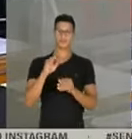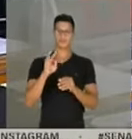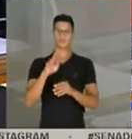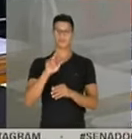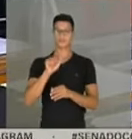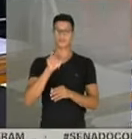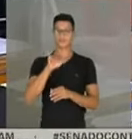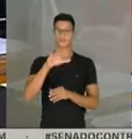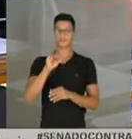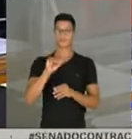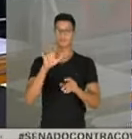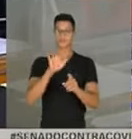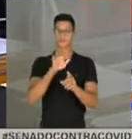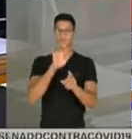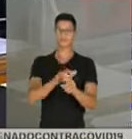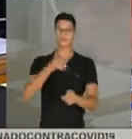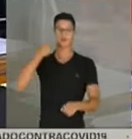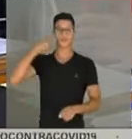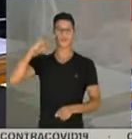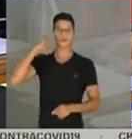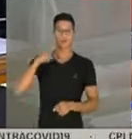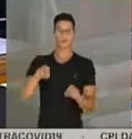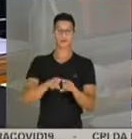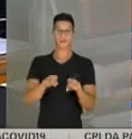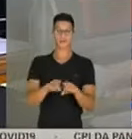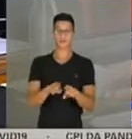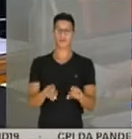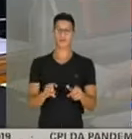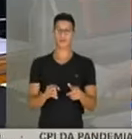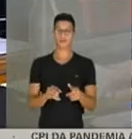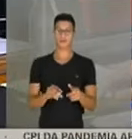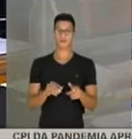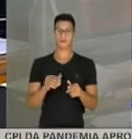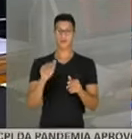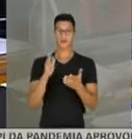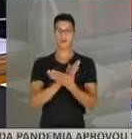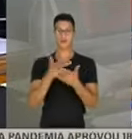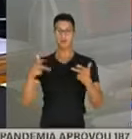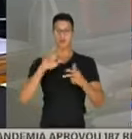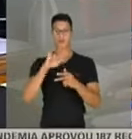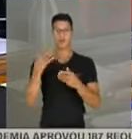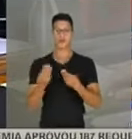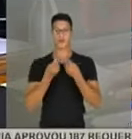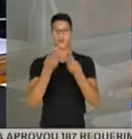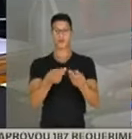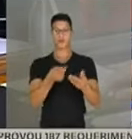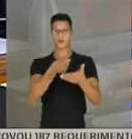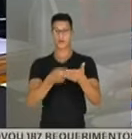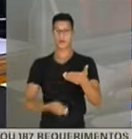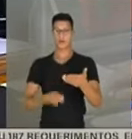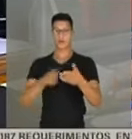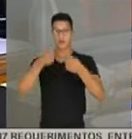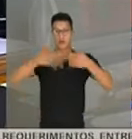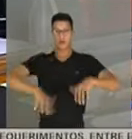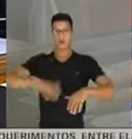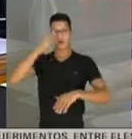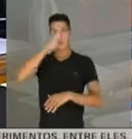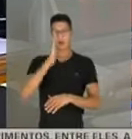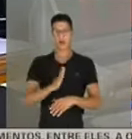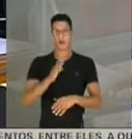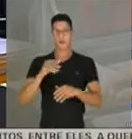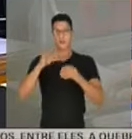influência, se tratava de fraude, se tratava de algo que iria dar prejuízo para o Brasil, e a CPI teve um